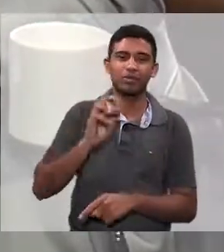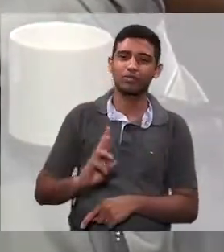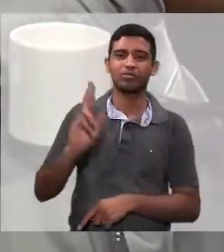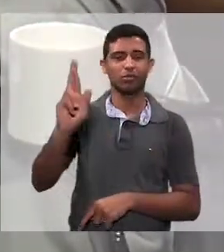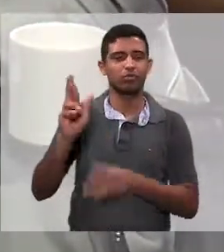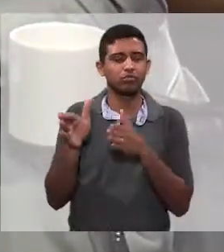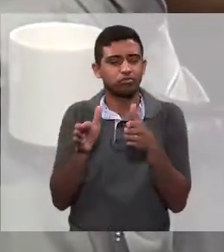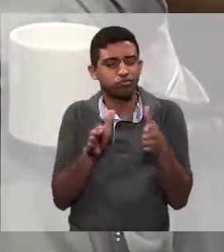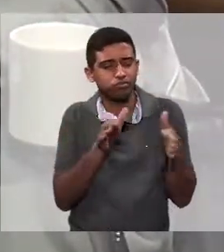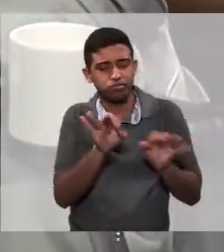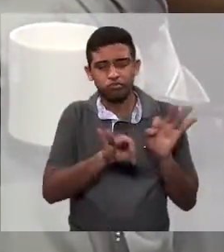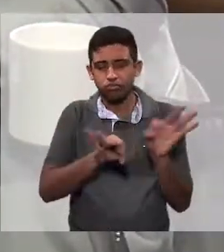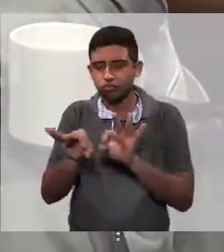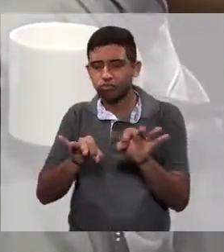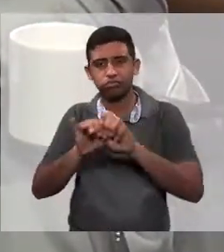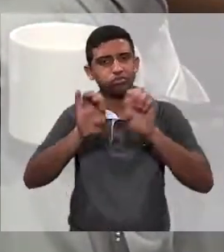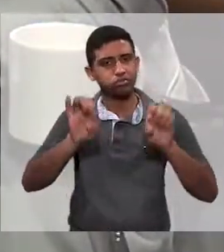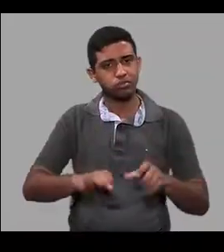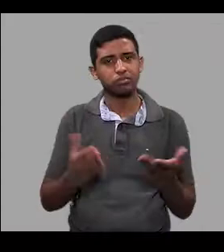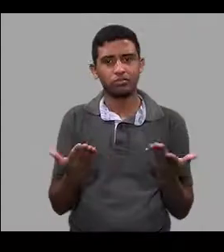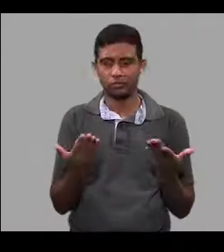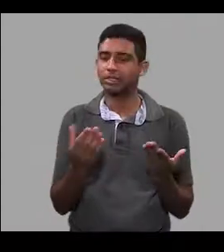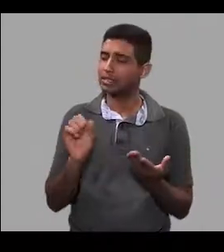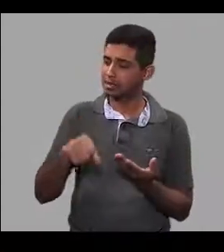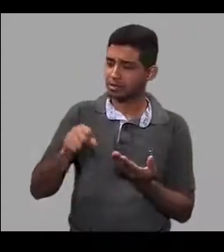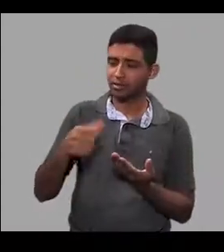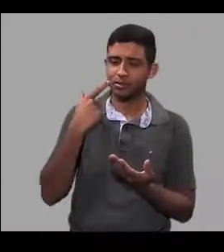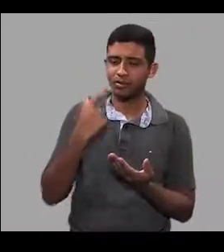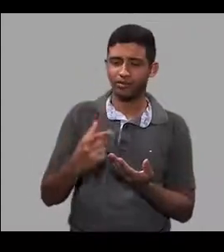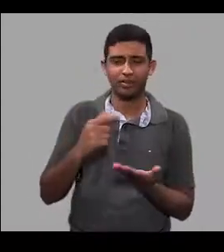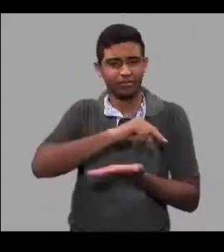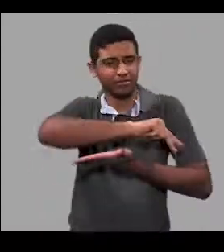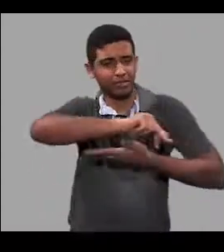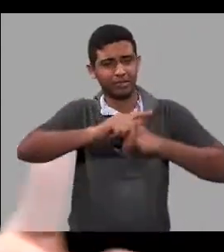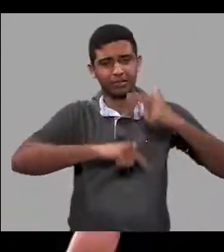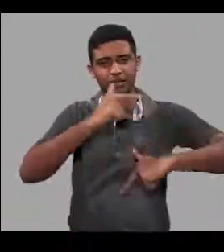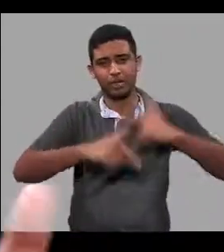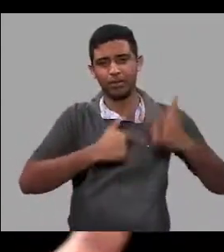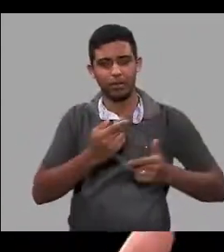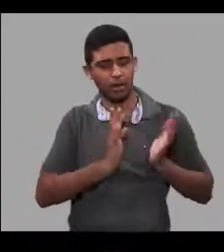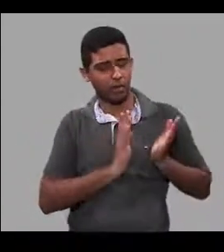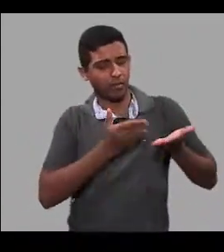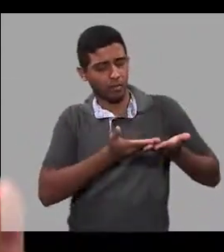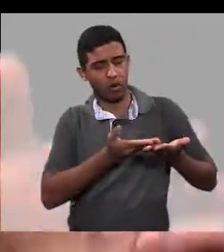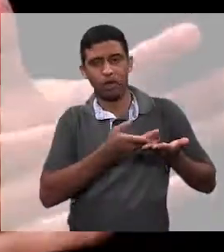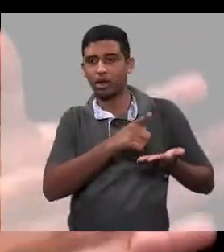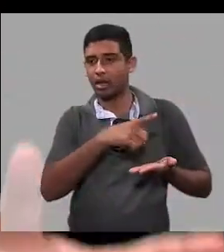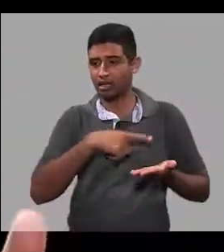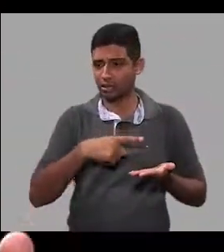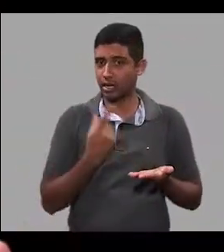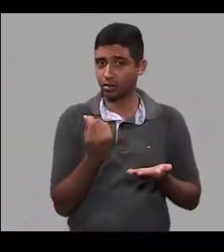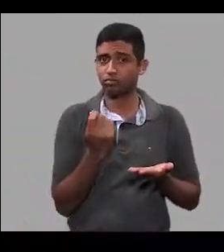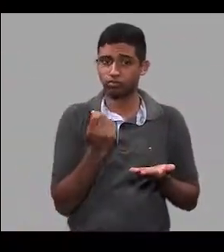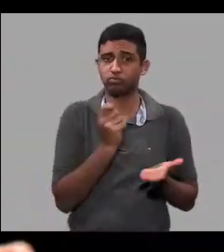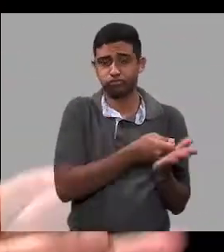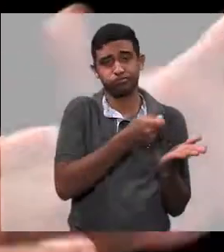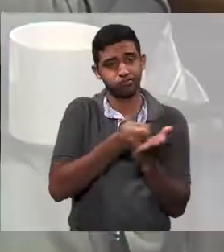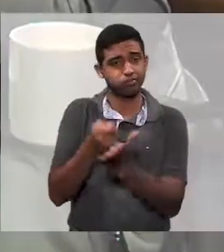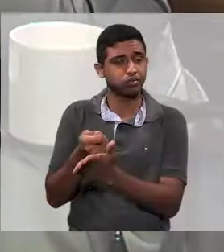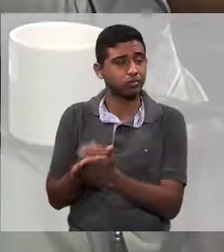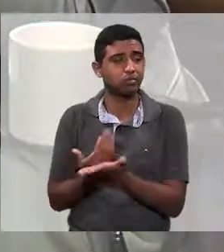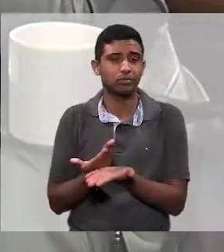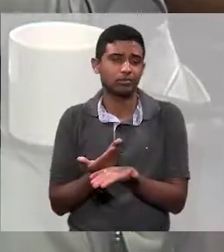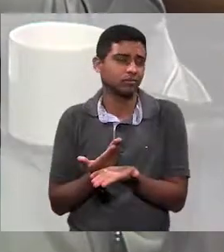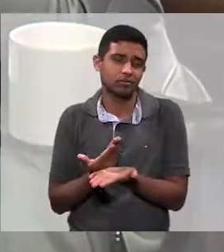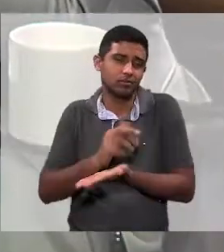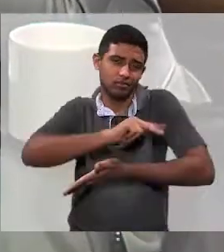Tem que ter uma secretaria executiva, enfim, e que as atividades propostas pelo fórum sejam minimamente custeadas com essa programação orçamentária. Tem que ter